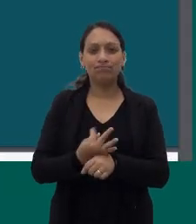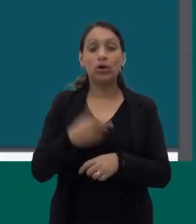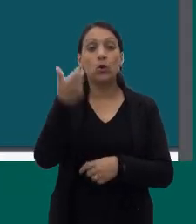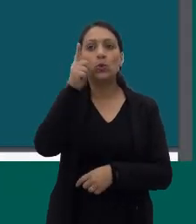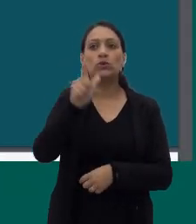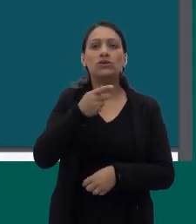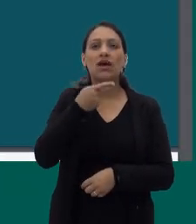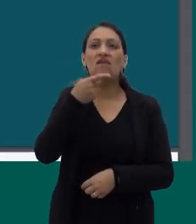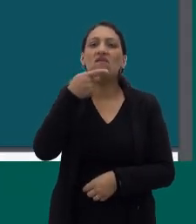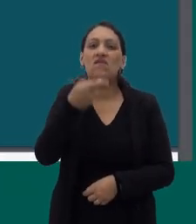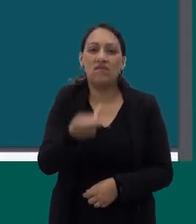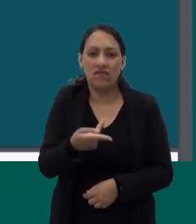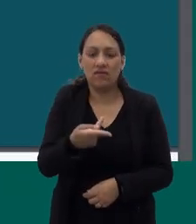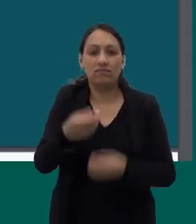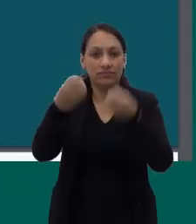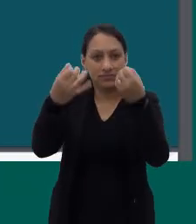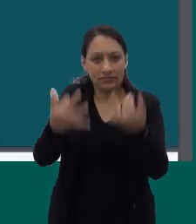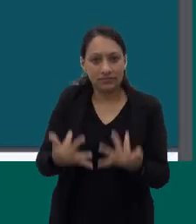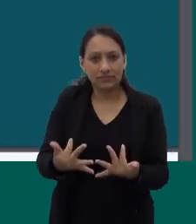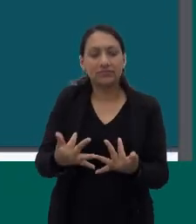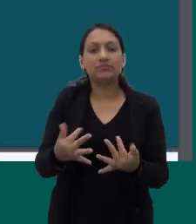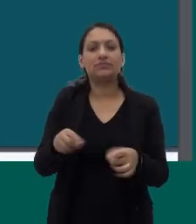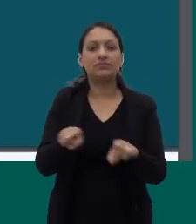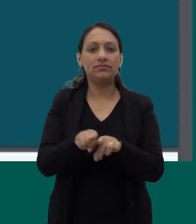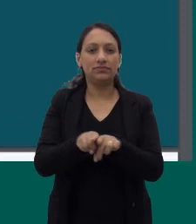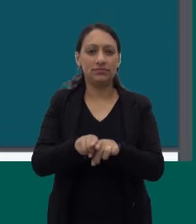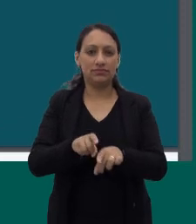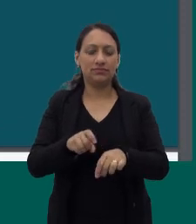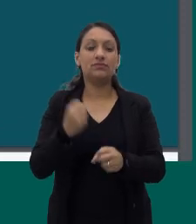daí elaborar o seu tempo de concluir, né?